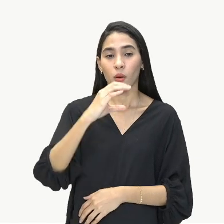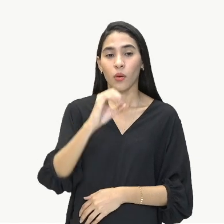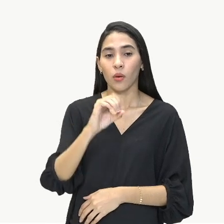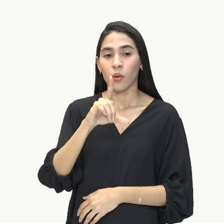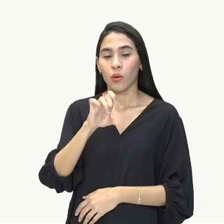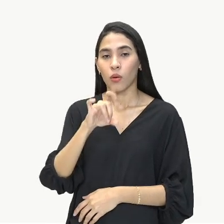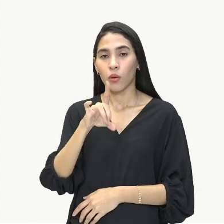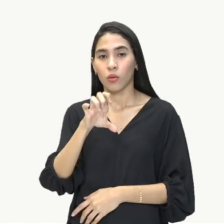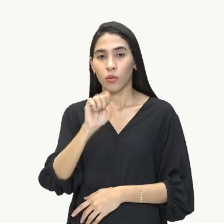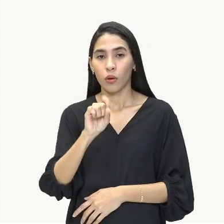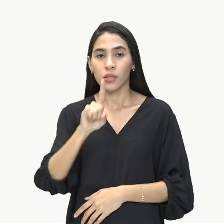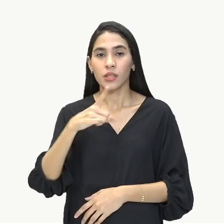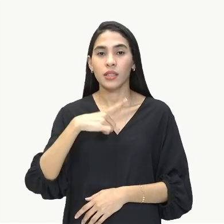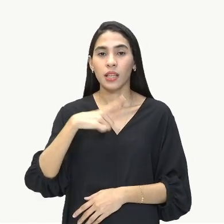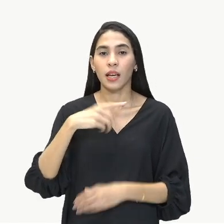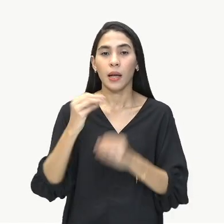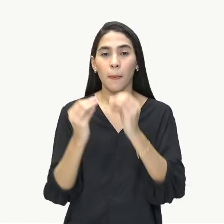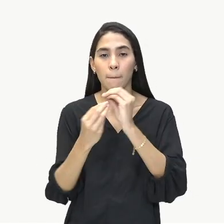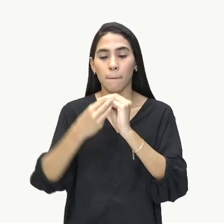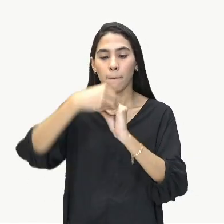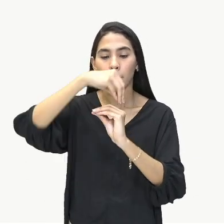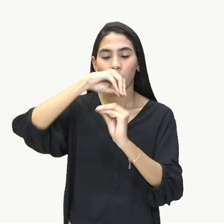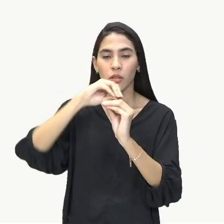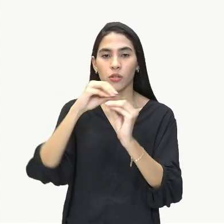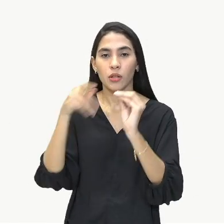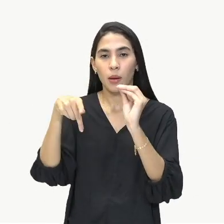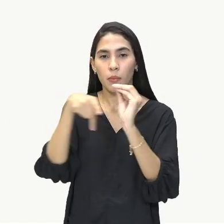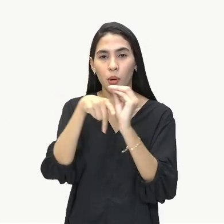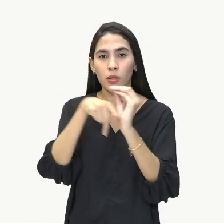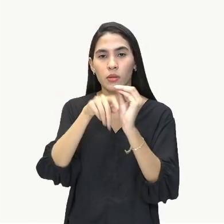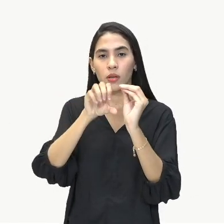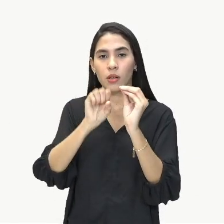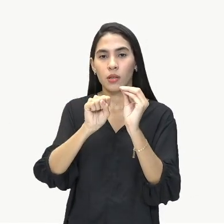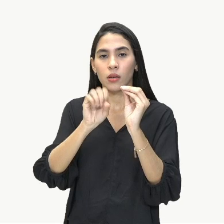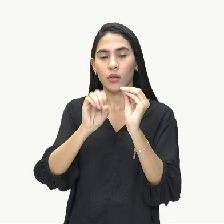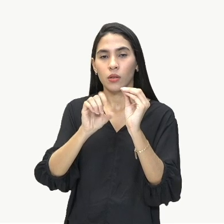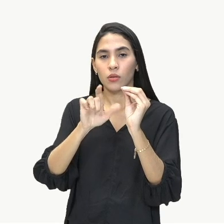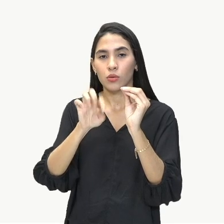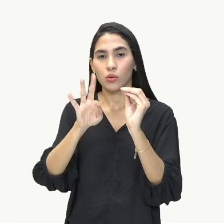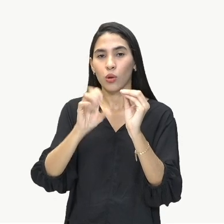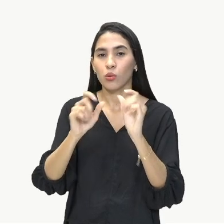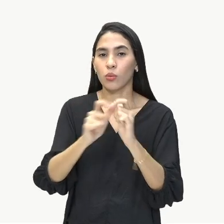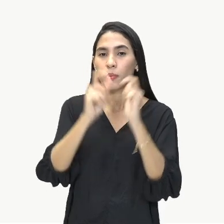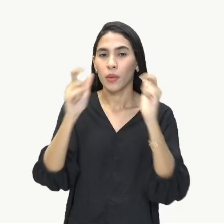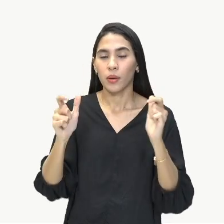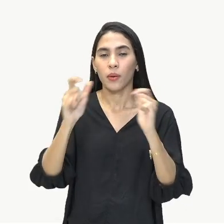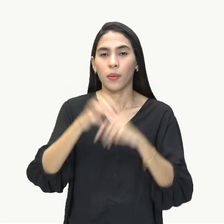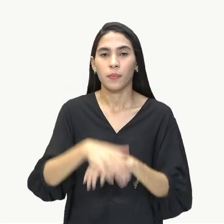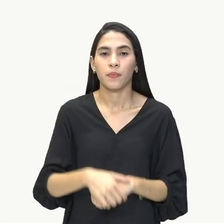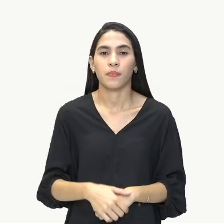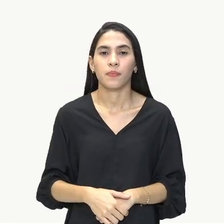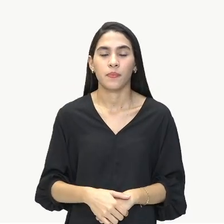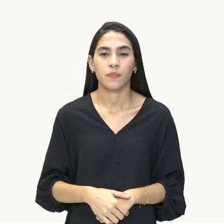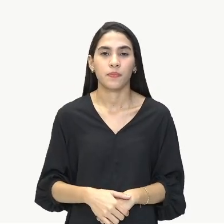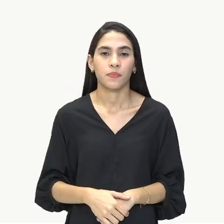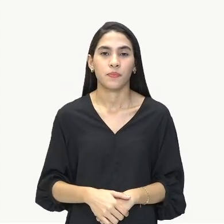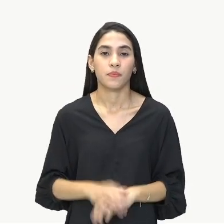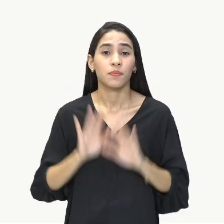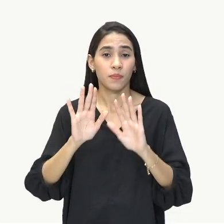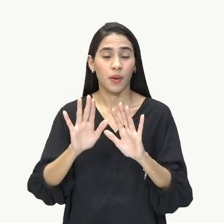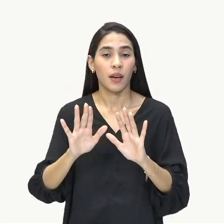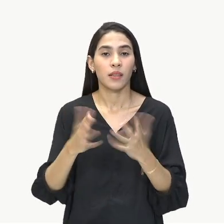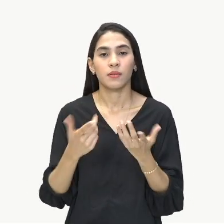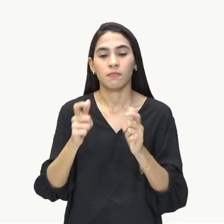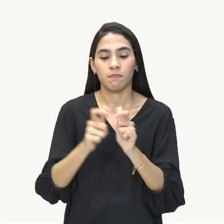as partículas do soluto bem maiores que numa solução. Mas elas, por